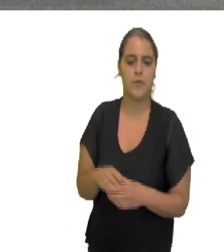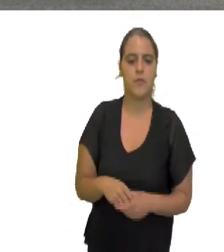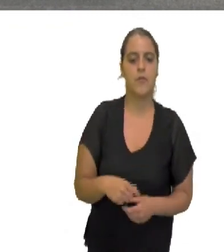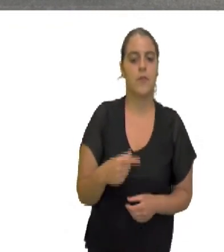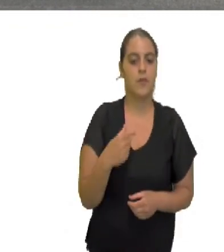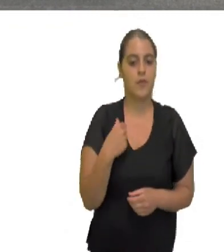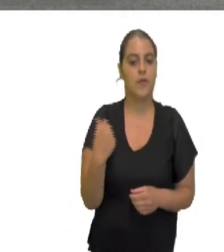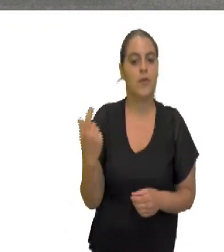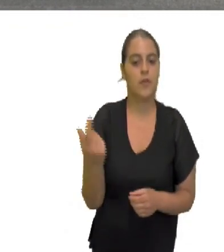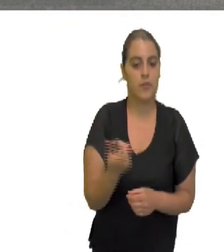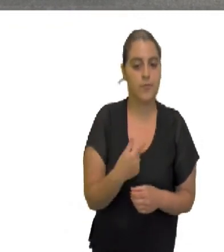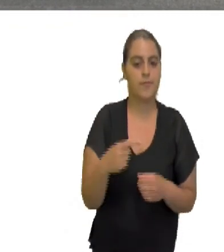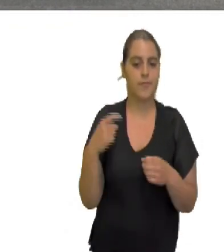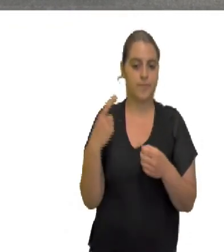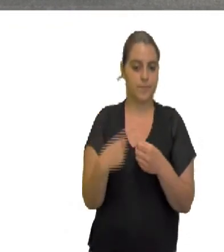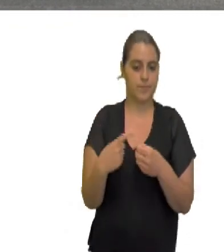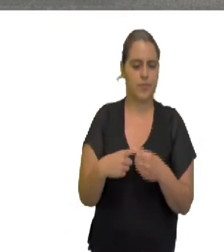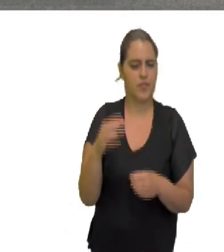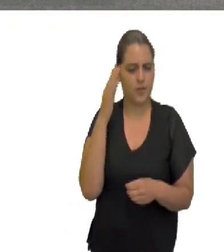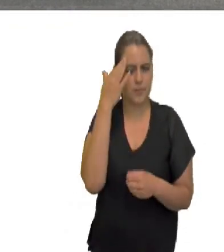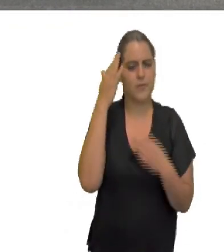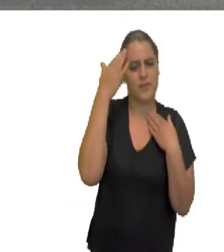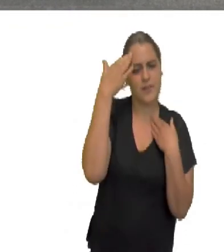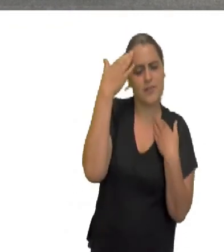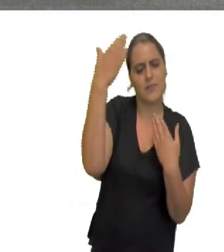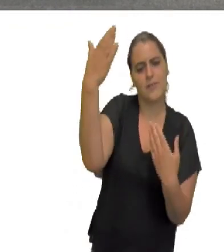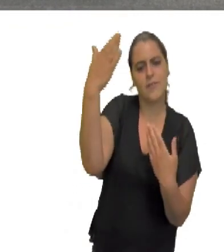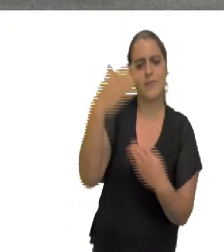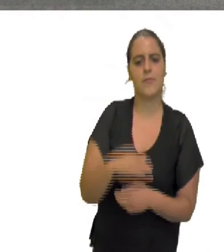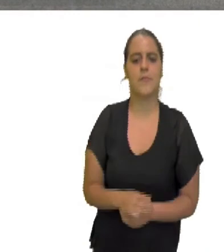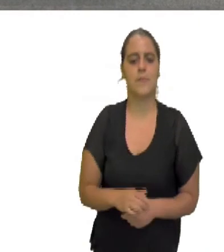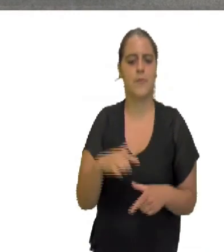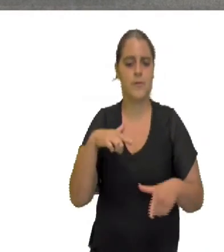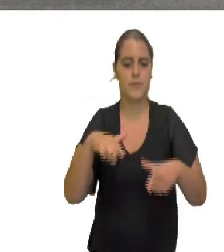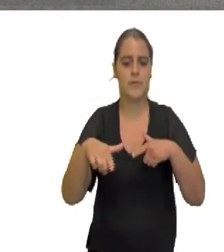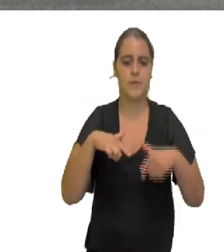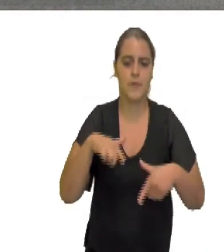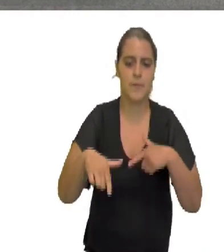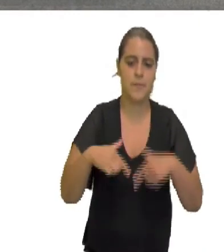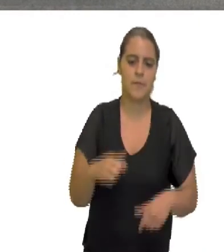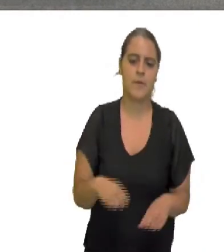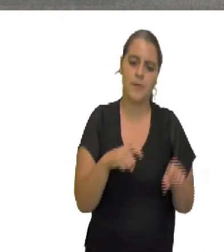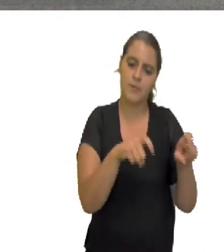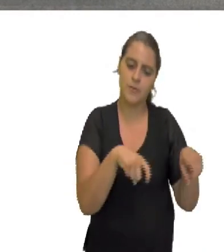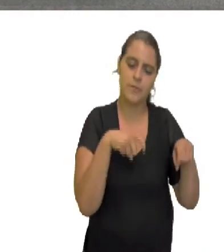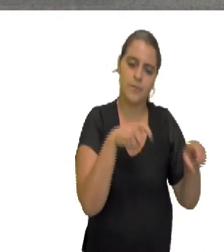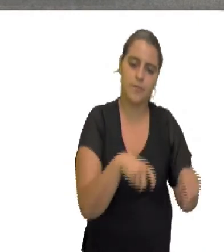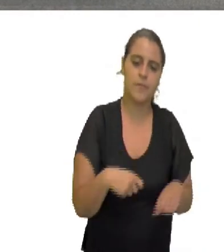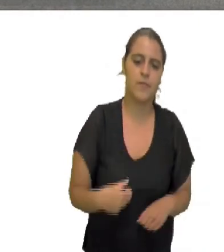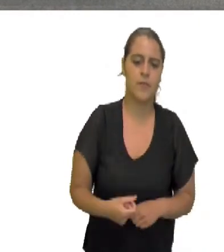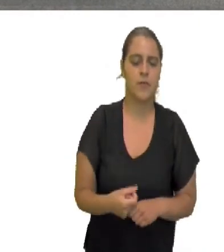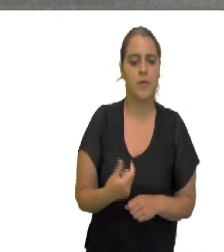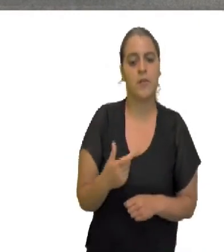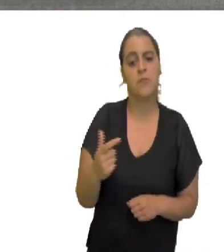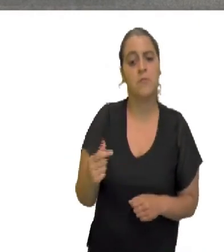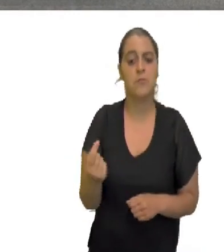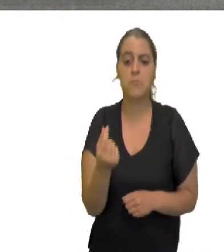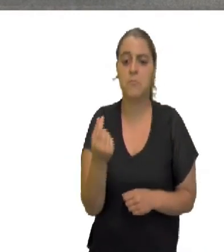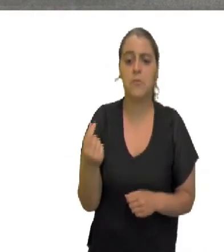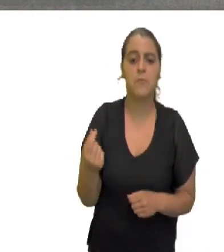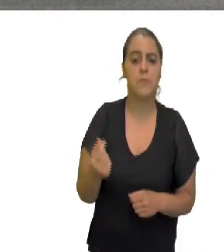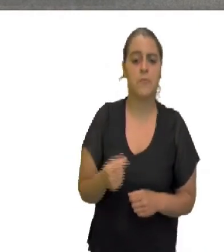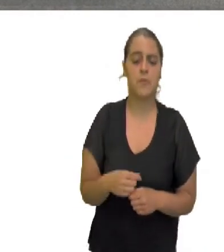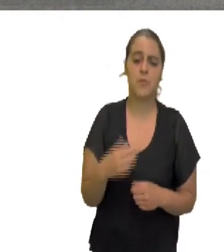E nós temos que ter essa gratidão também pelo trabalho deles, que muitas vezes não é valorizado por